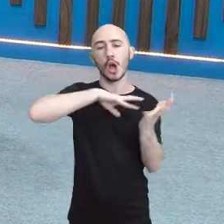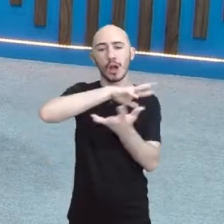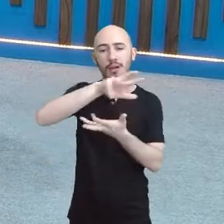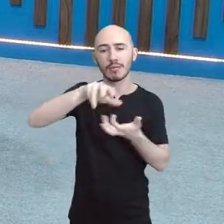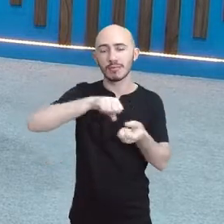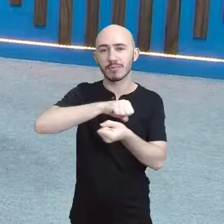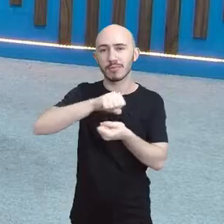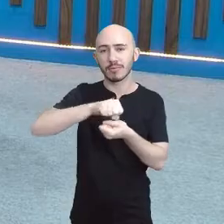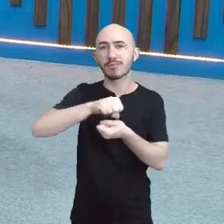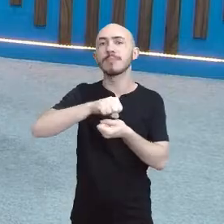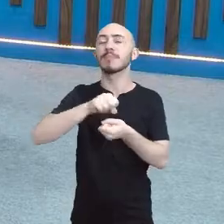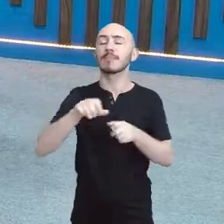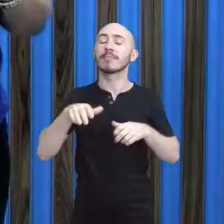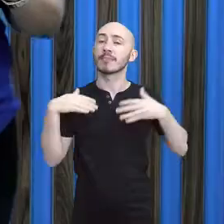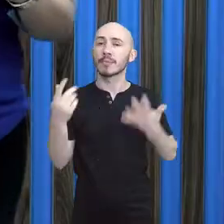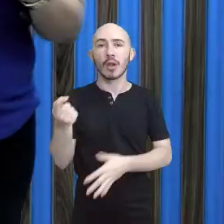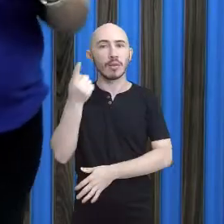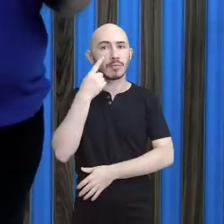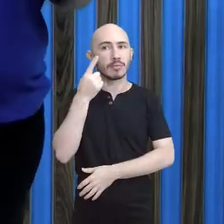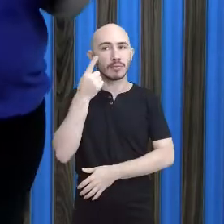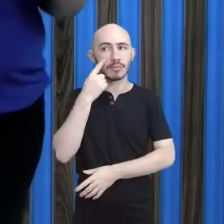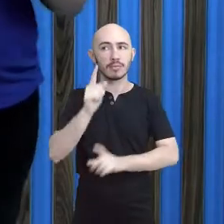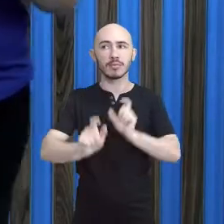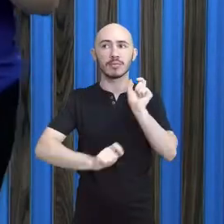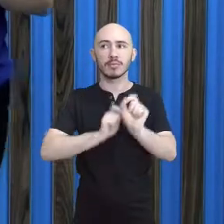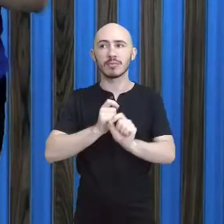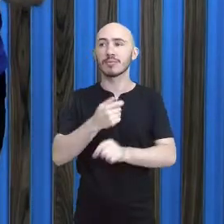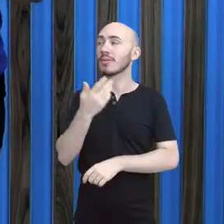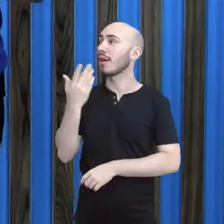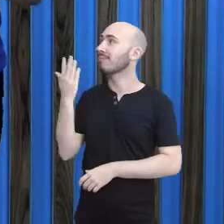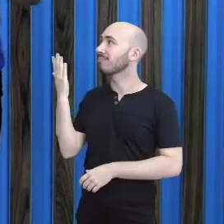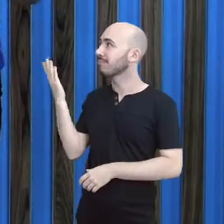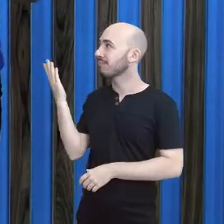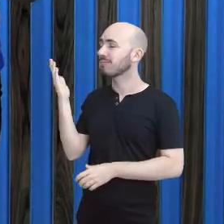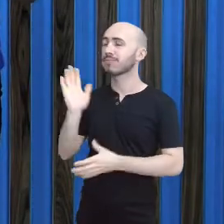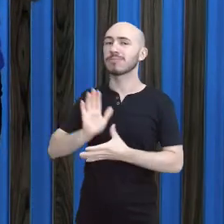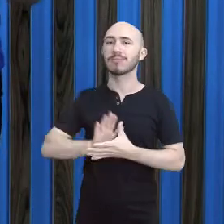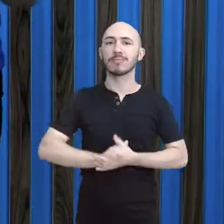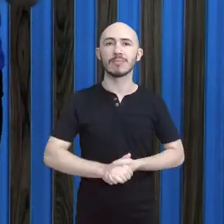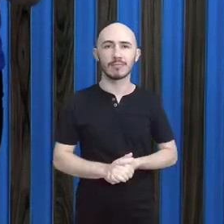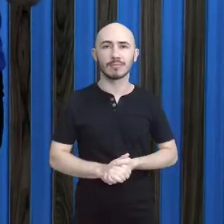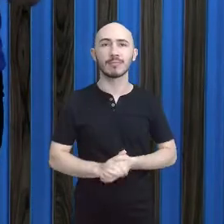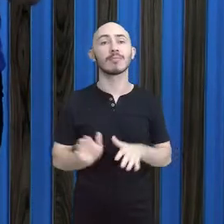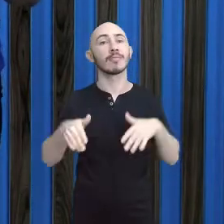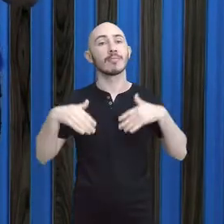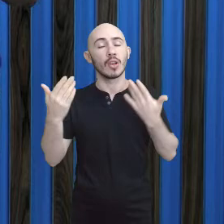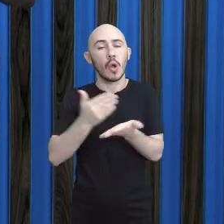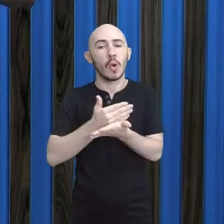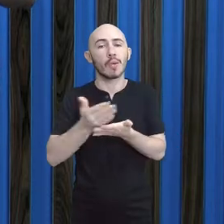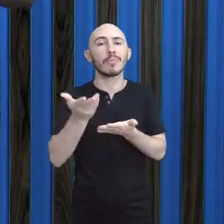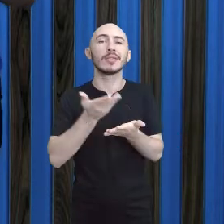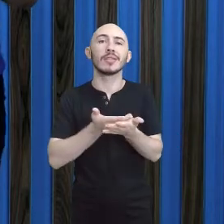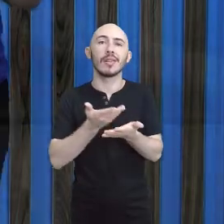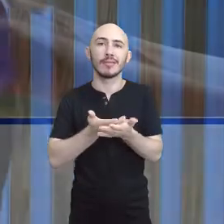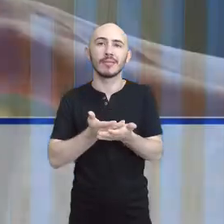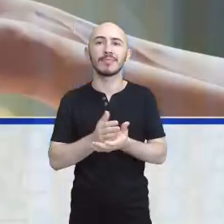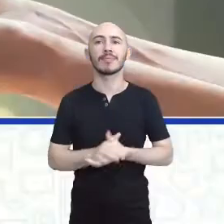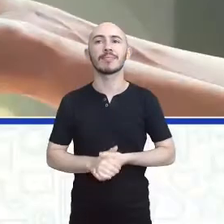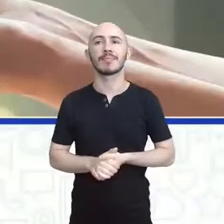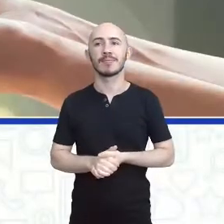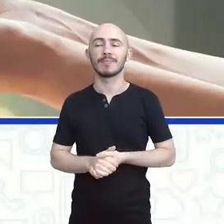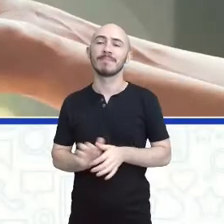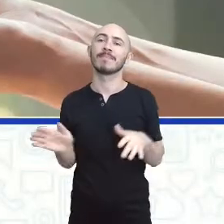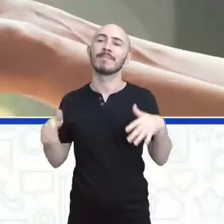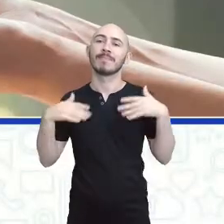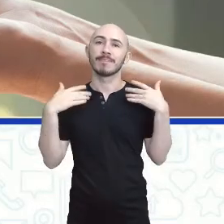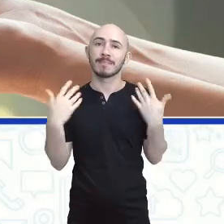sustentabilidade. Vamos dar uma olhadinha aí no próximo slide, começando a nossa aula de hoje. Então,